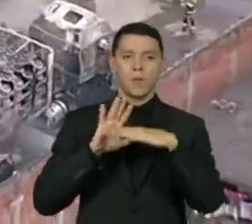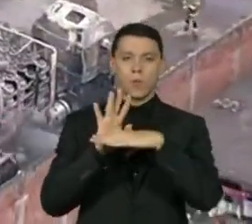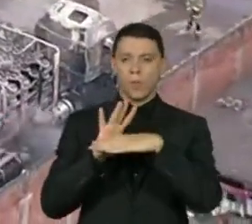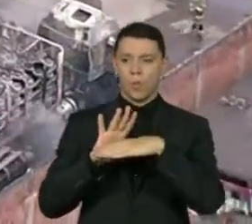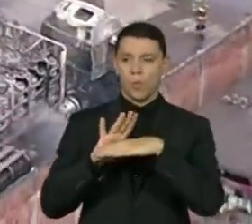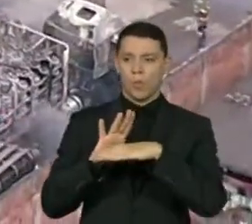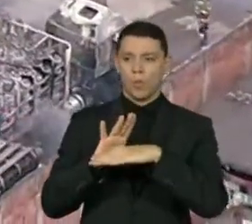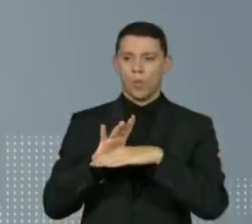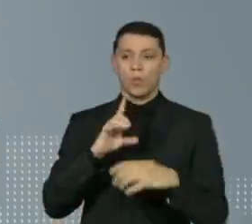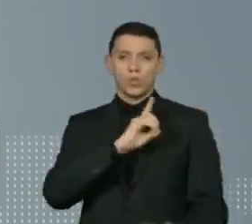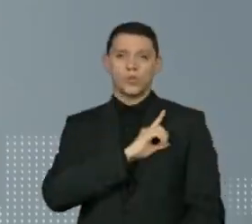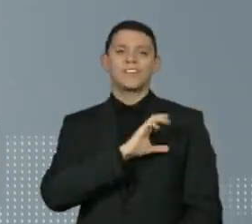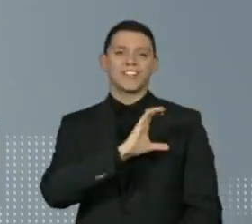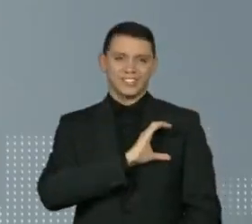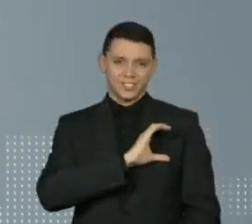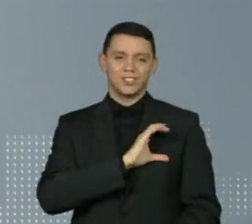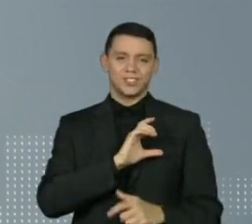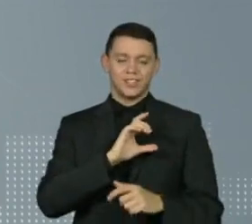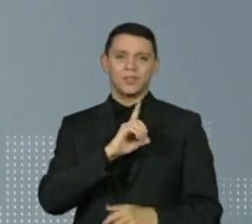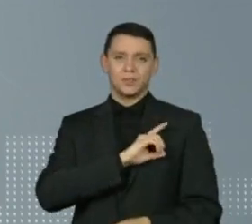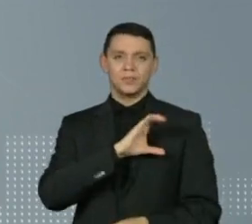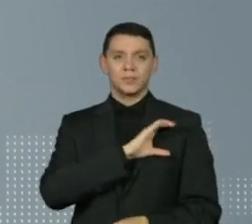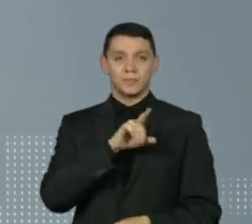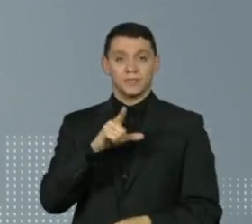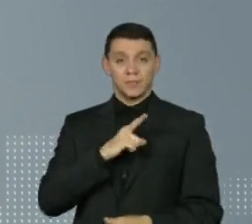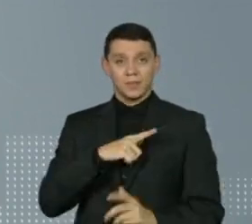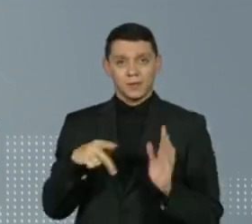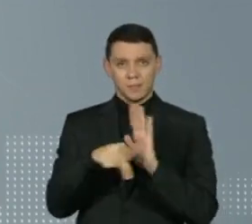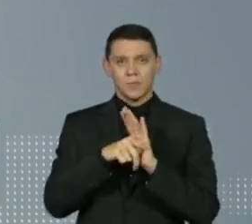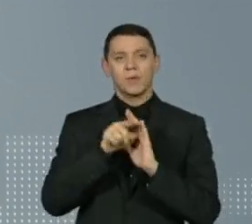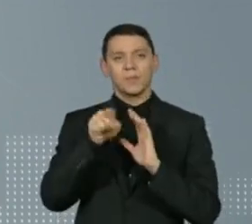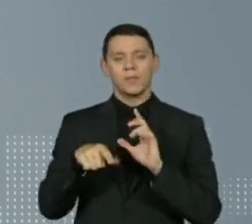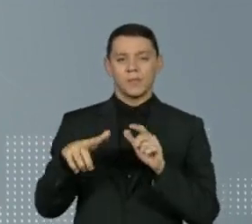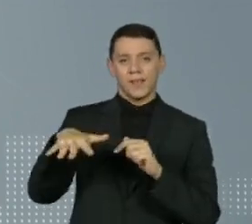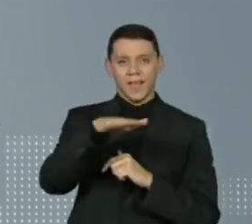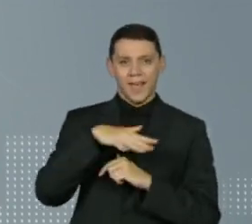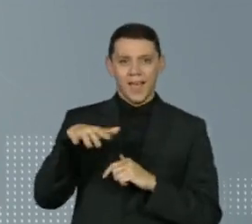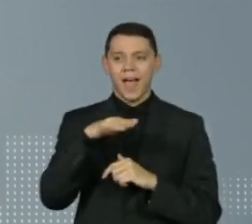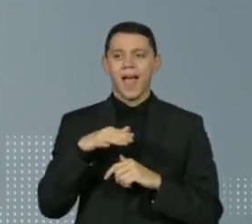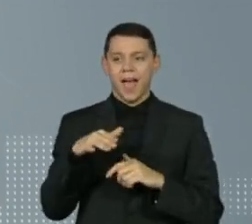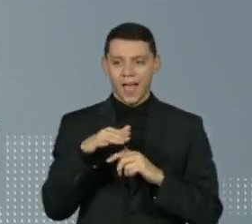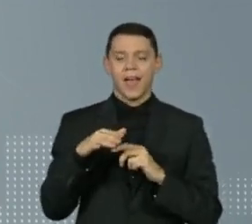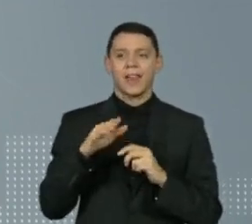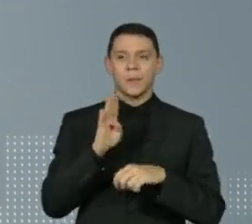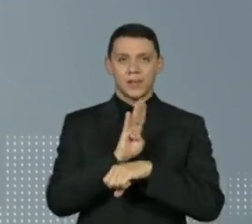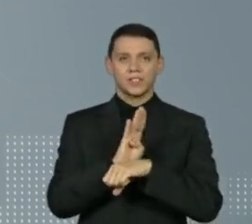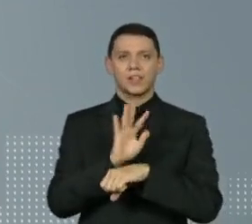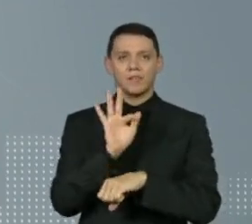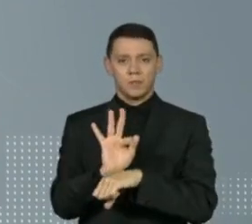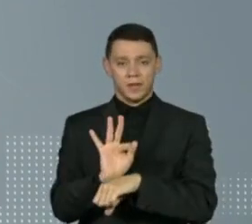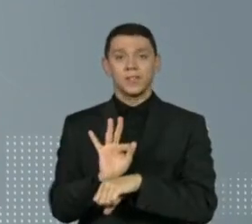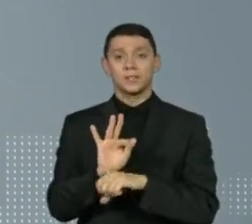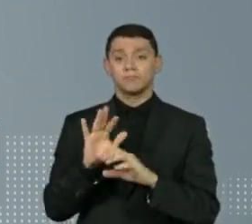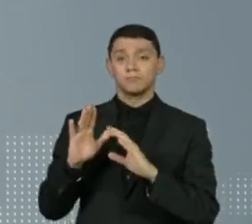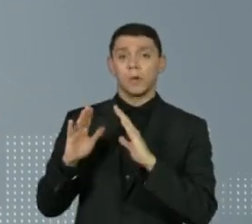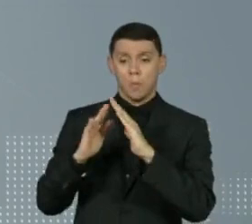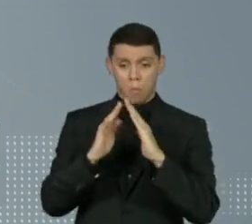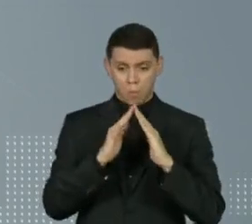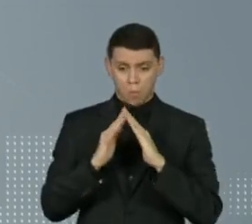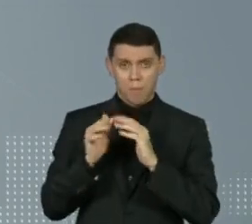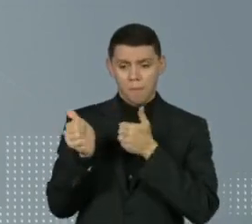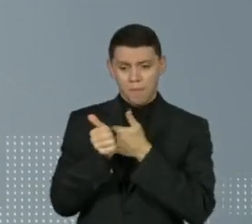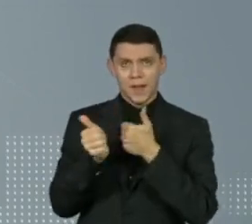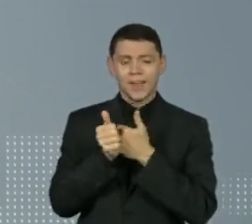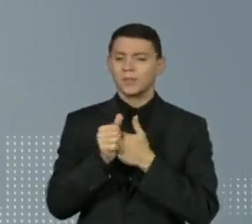gigante fica localizado numa área residencial em Duque de Caxias na Baixada Fluminense moradores vizinhos abandonaram as